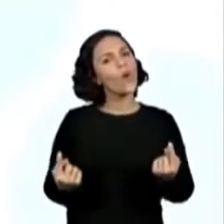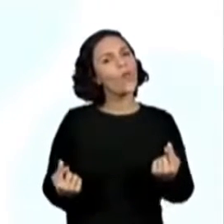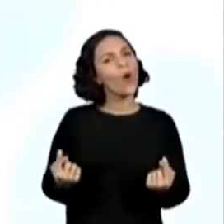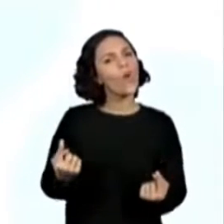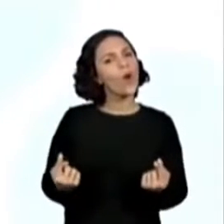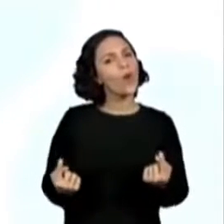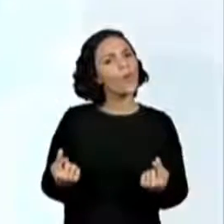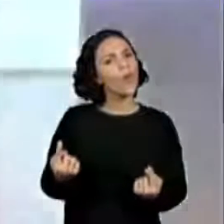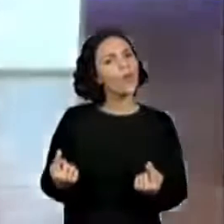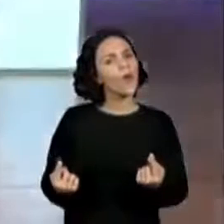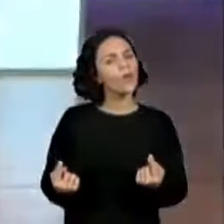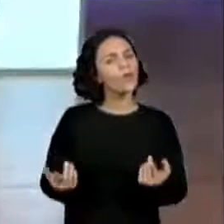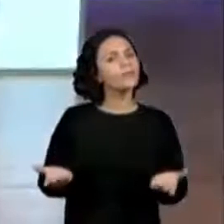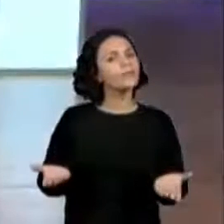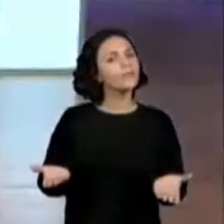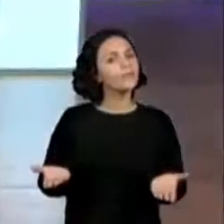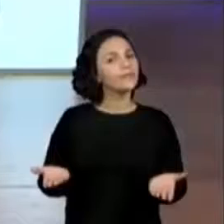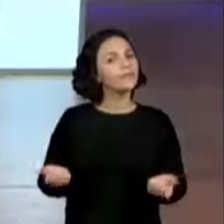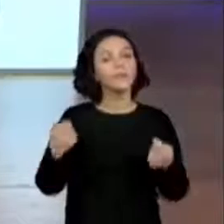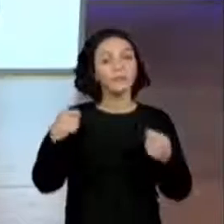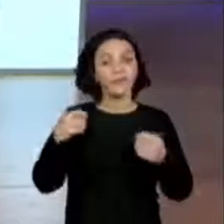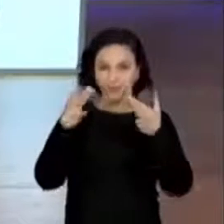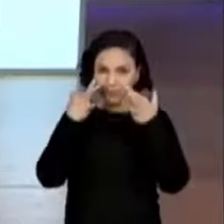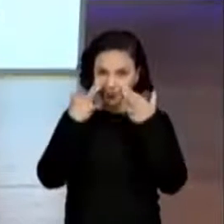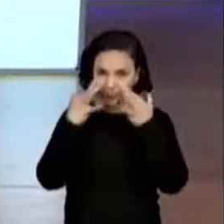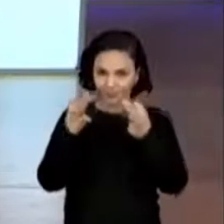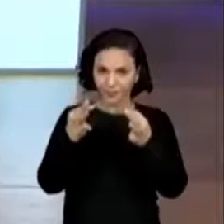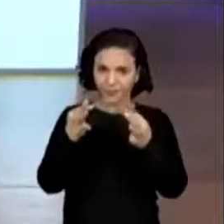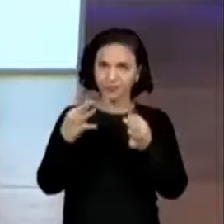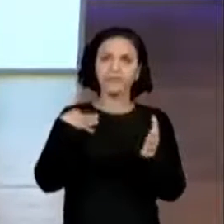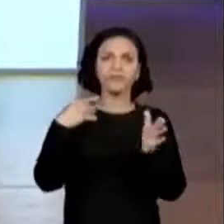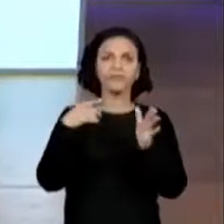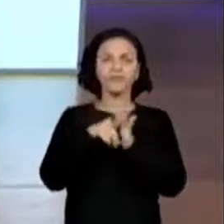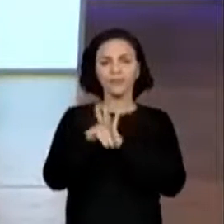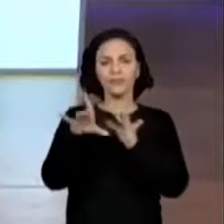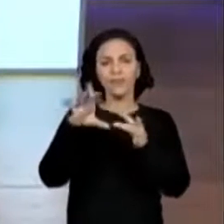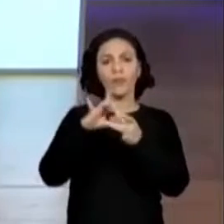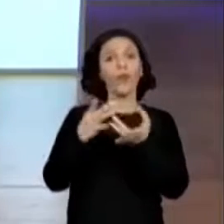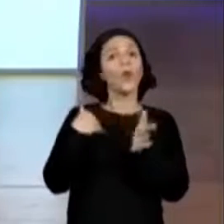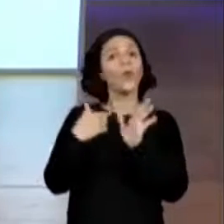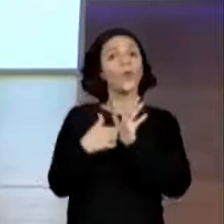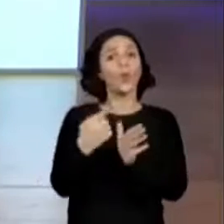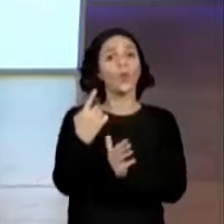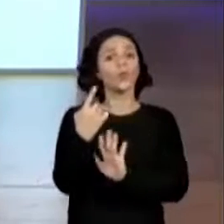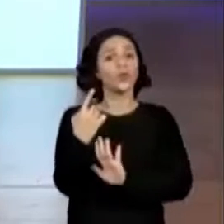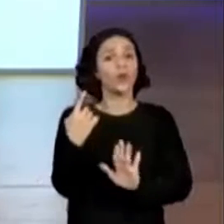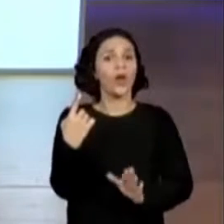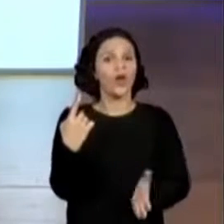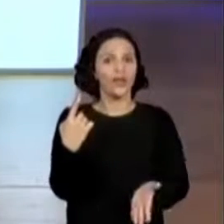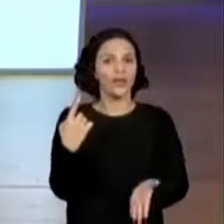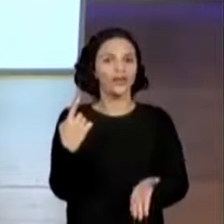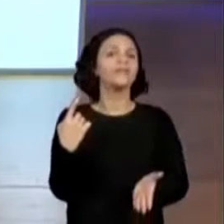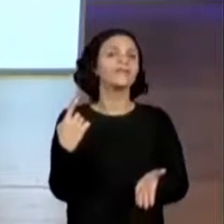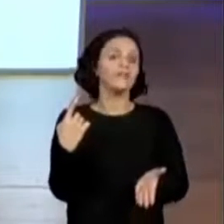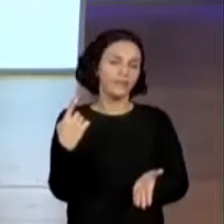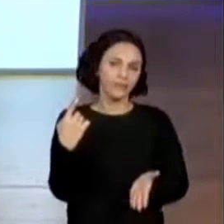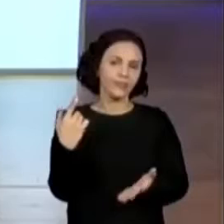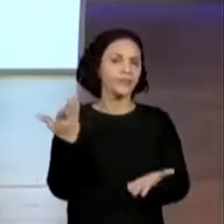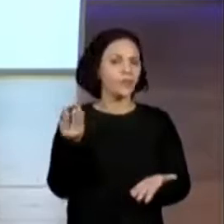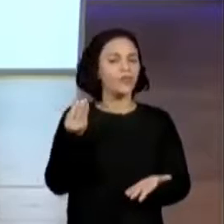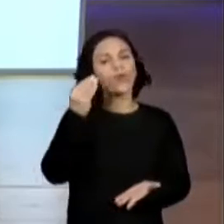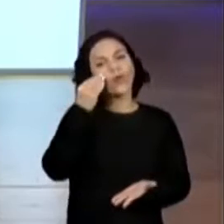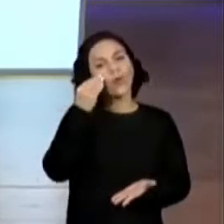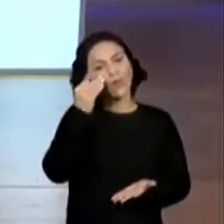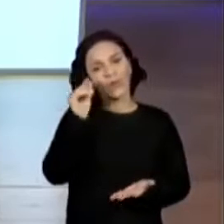prestar bastante atenção. Então, de qual assadeira? A gente só mostrou uma aqui, certo? Então, eu vou